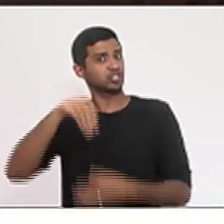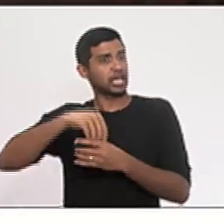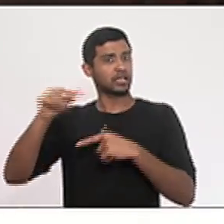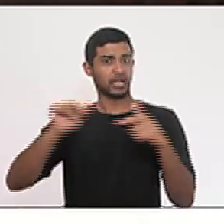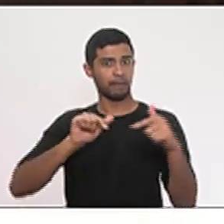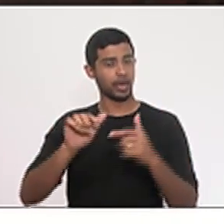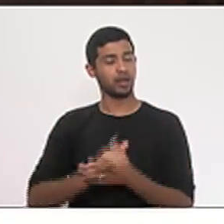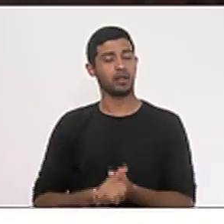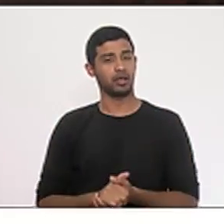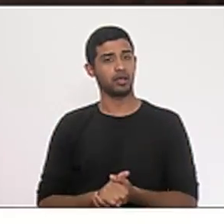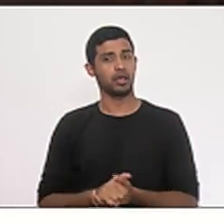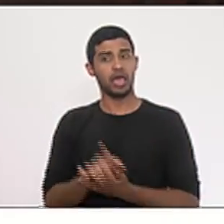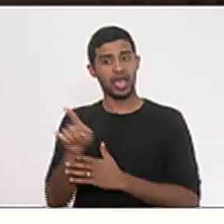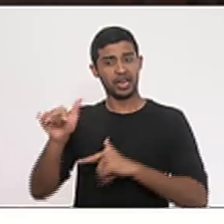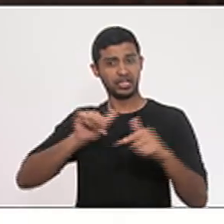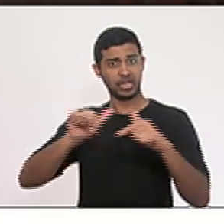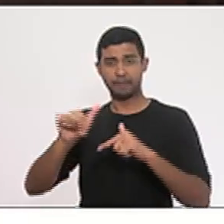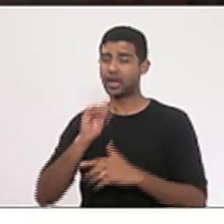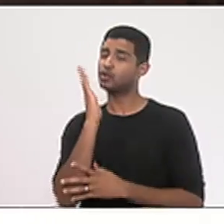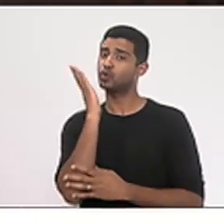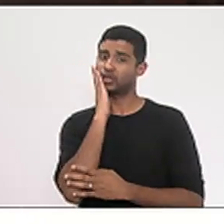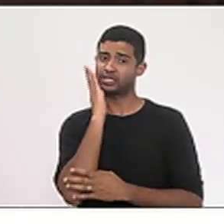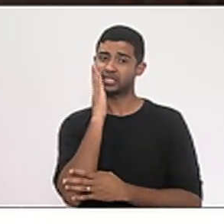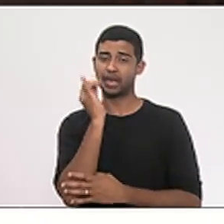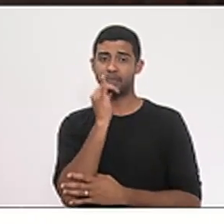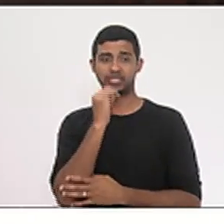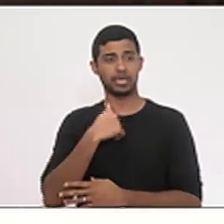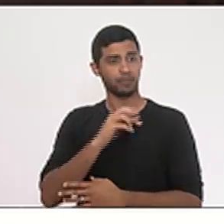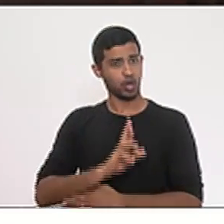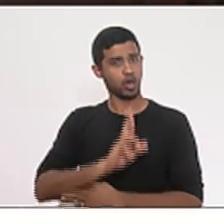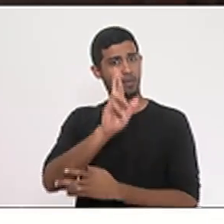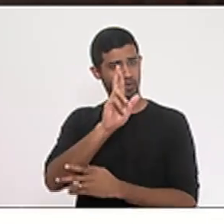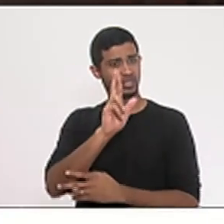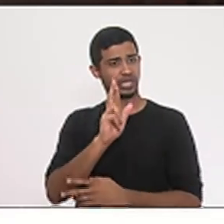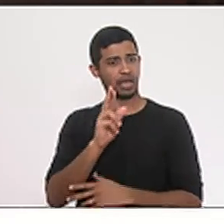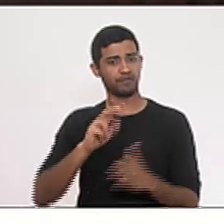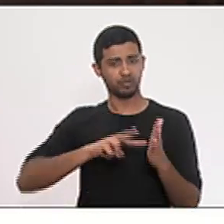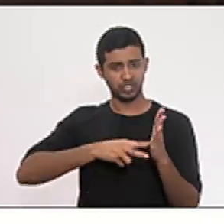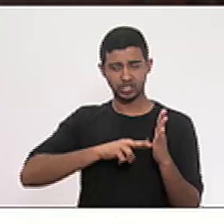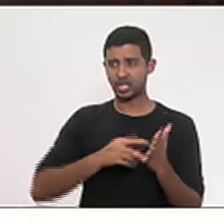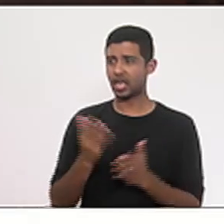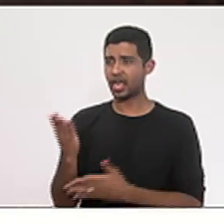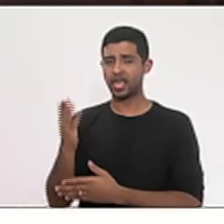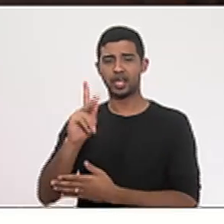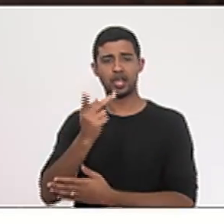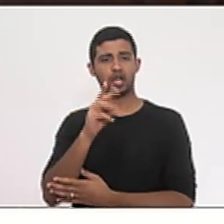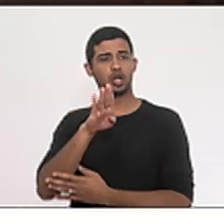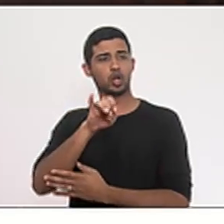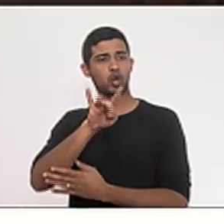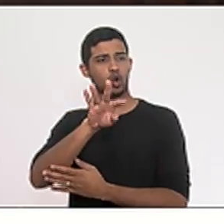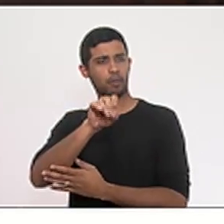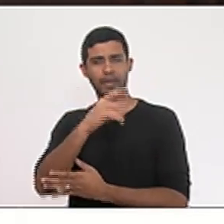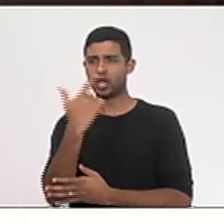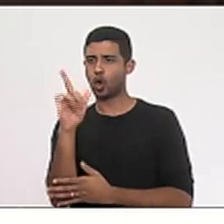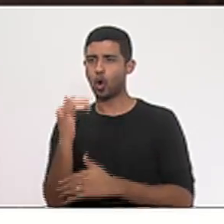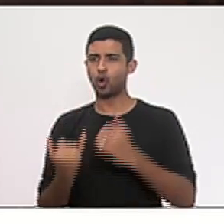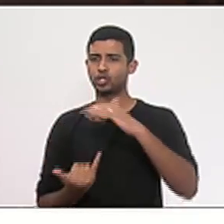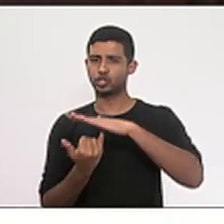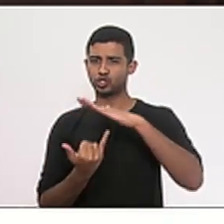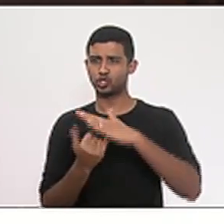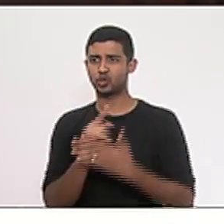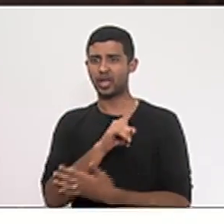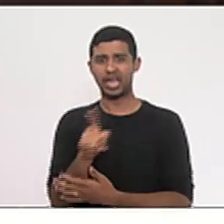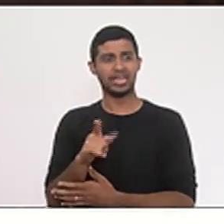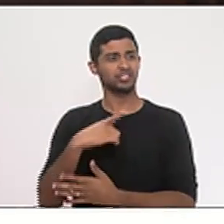O trabalhador convencional que sabe que eu represento um sindicato, que o presidente Humberto representa uma outra entidade, os trabalhadores